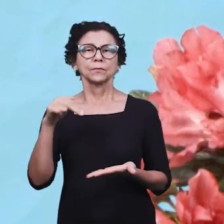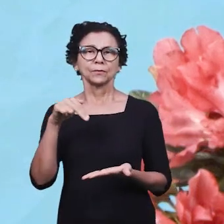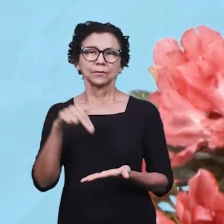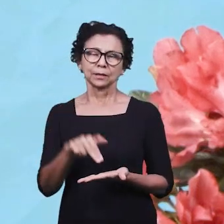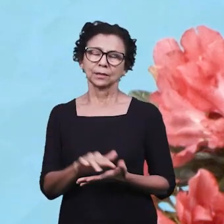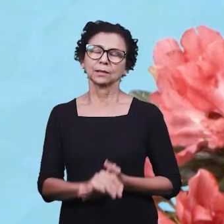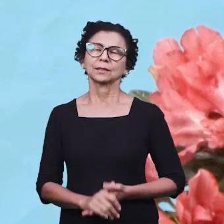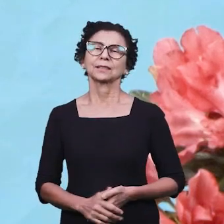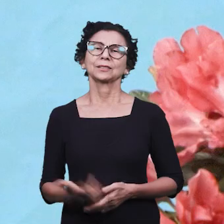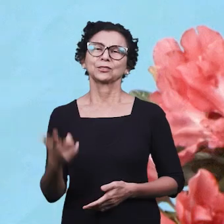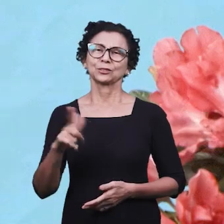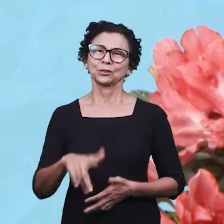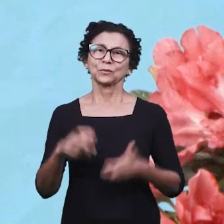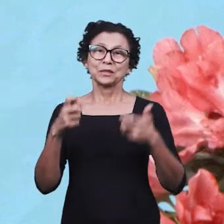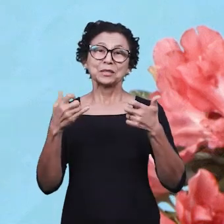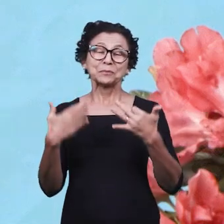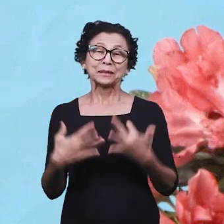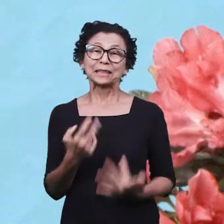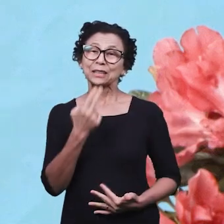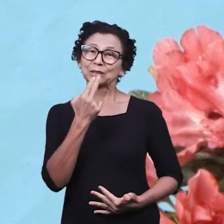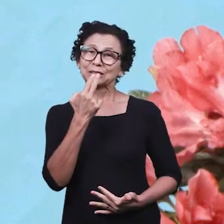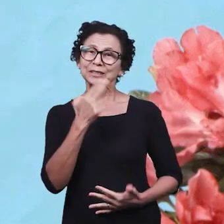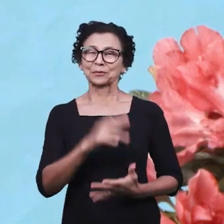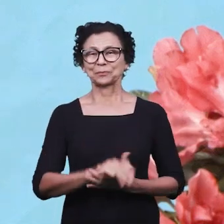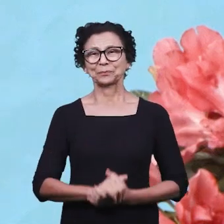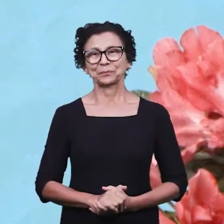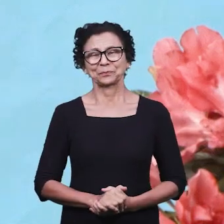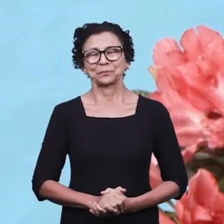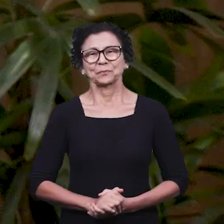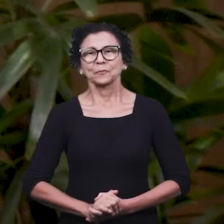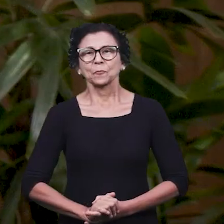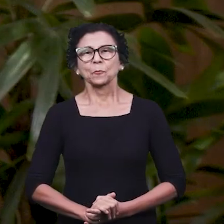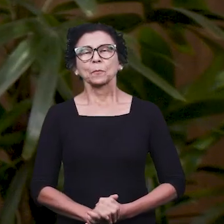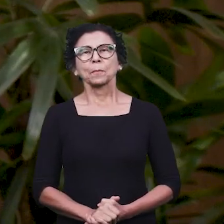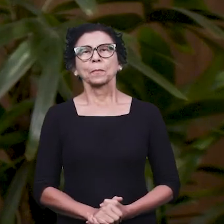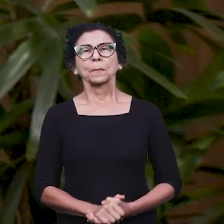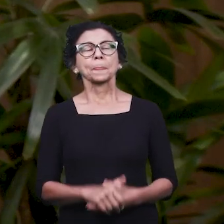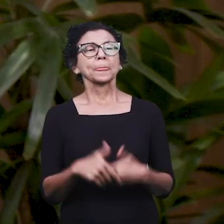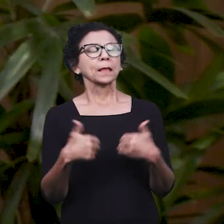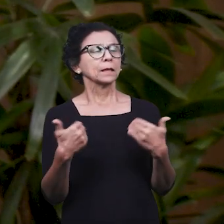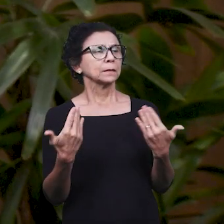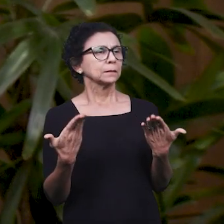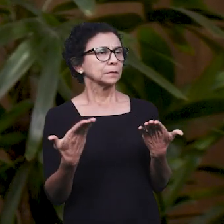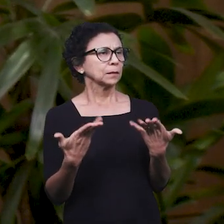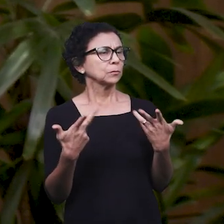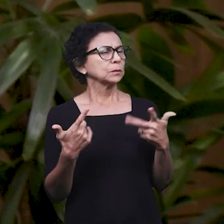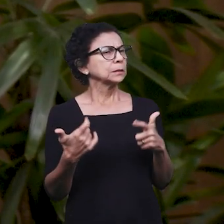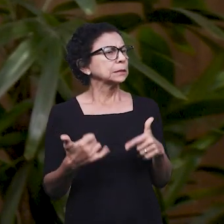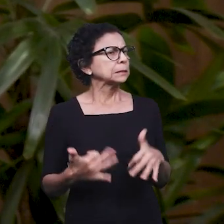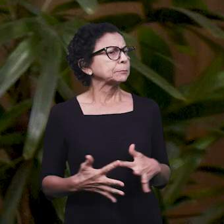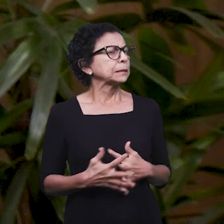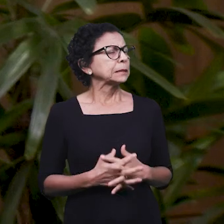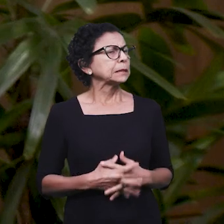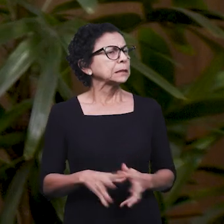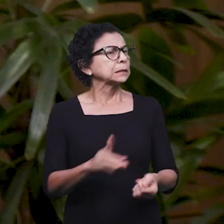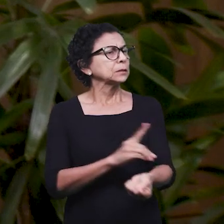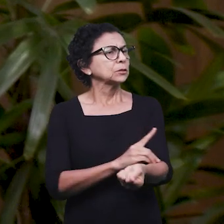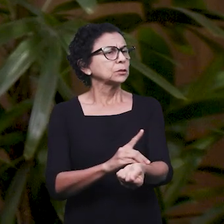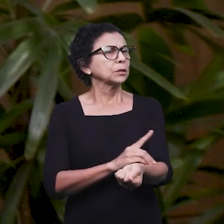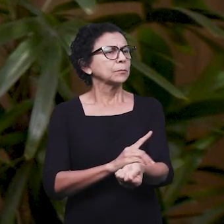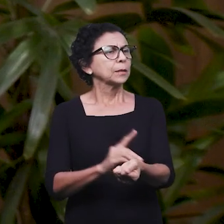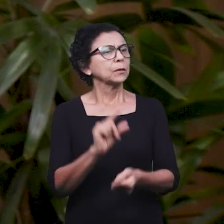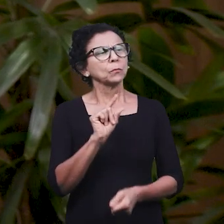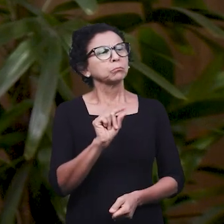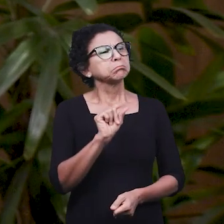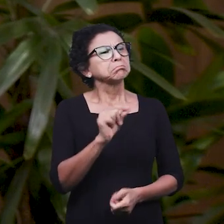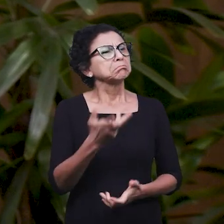da nutrição para todos que nos assistem. Então, Larissa, explica pra gente o que é a diabetes e